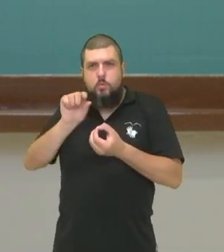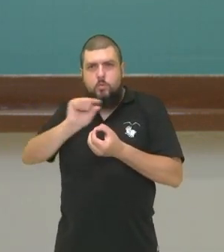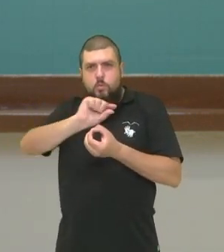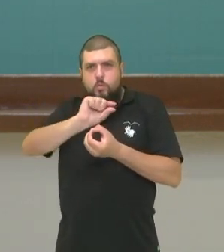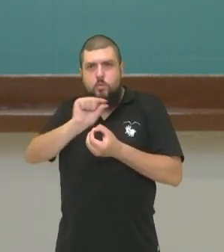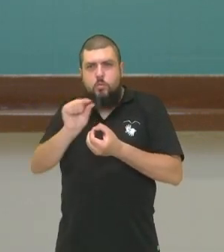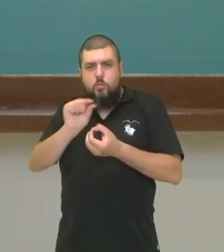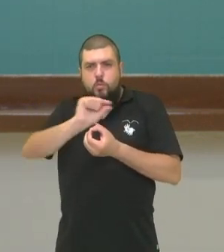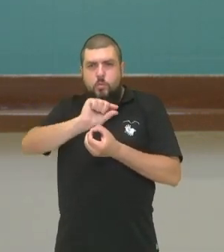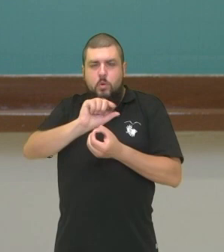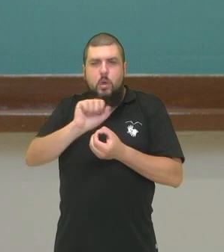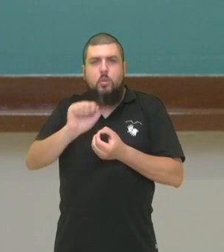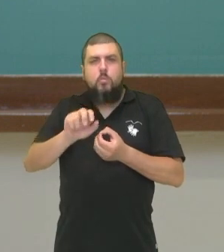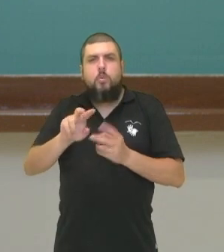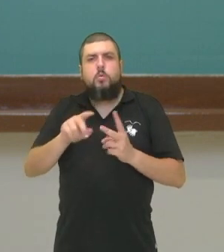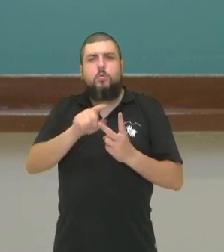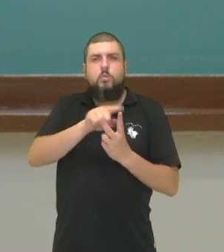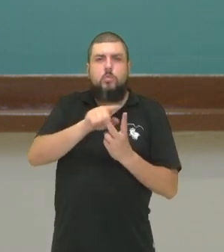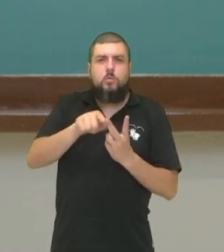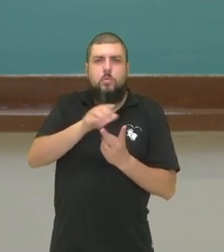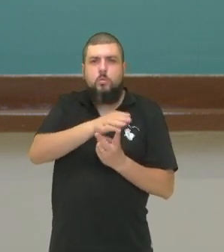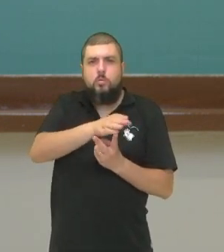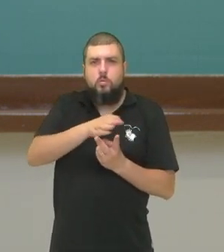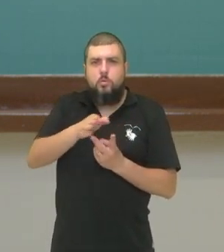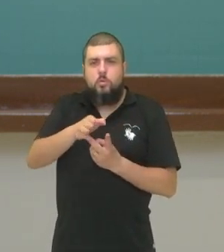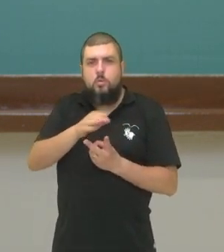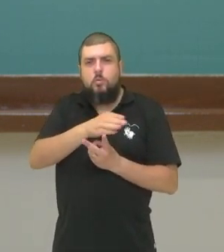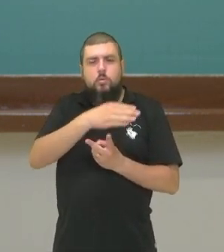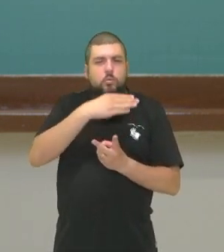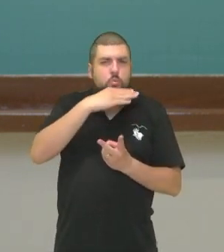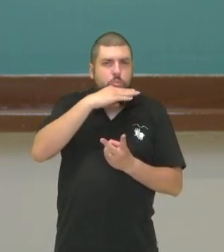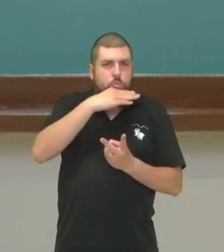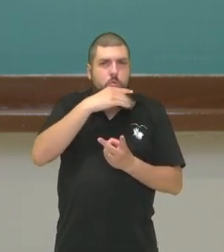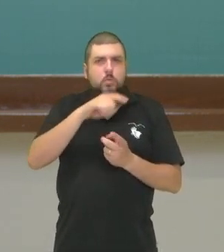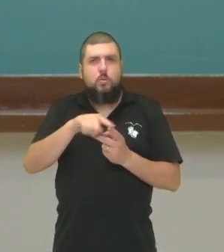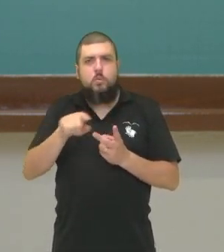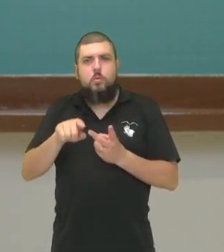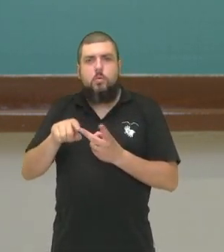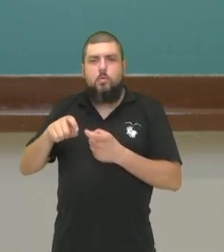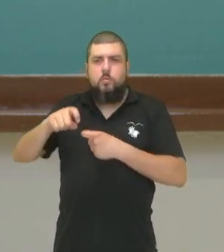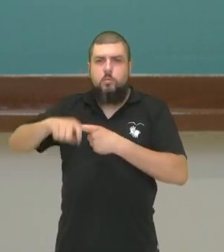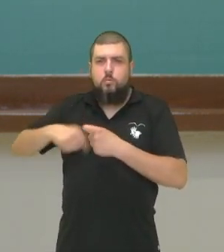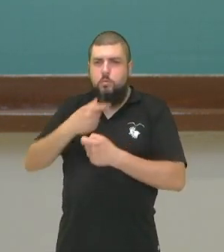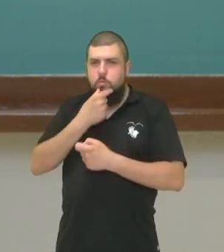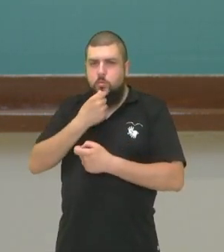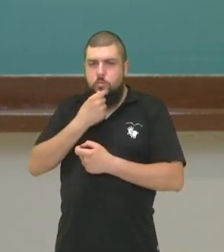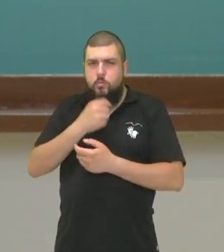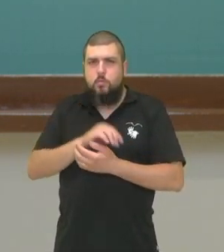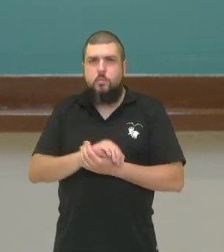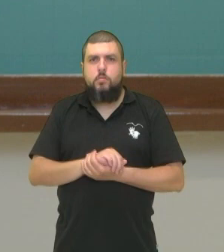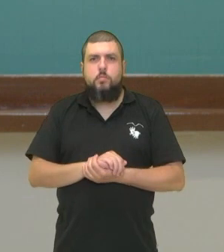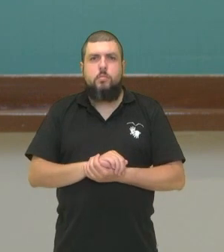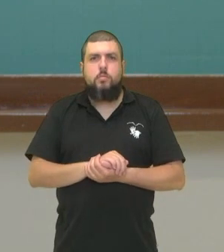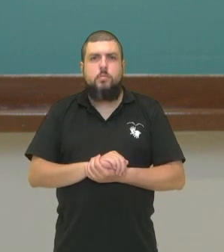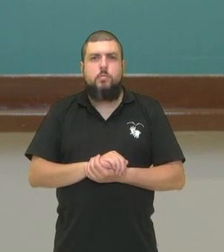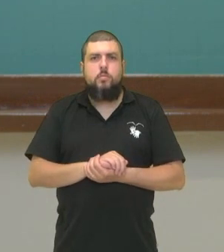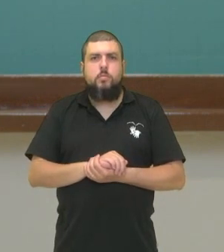ao sistema urinário quanto ao sistema reprodutor masculino.